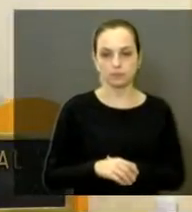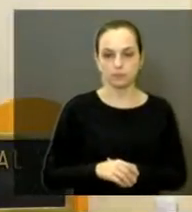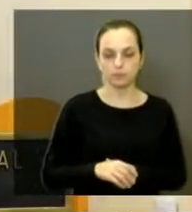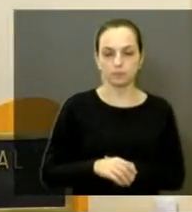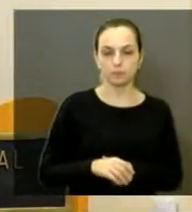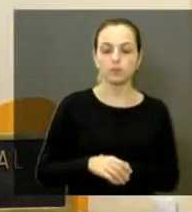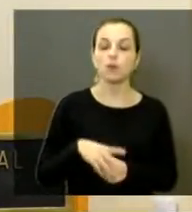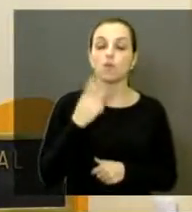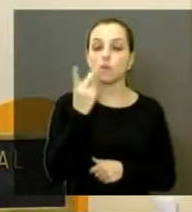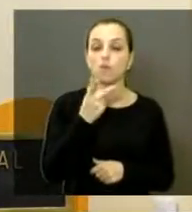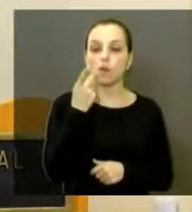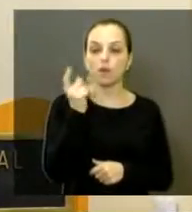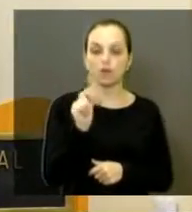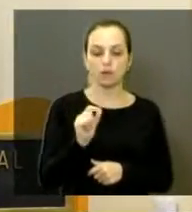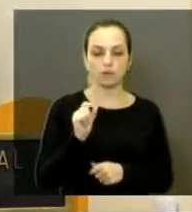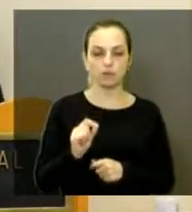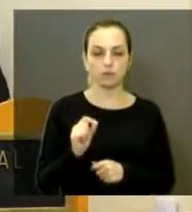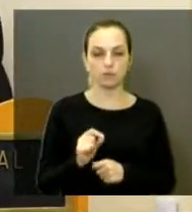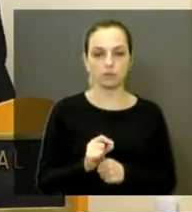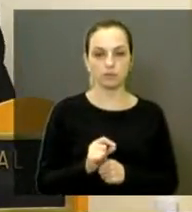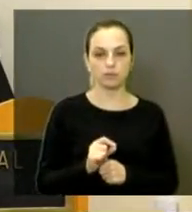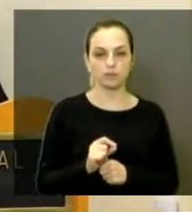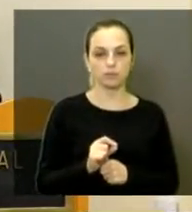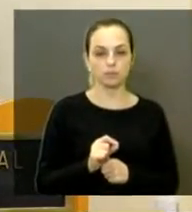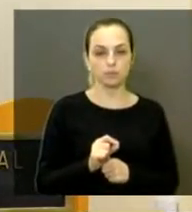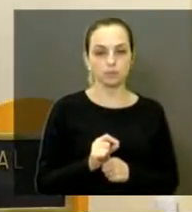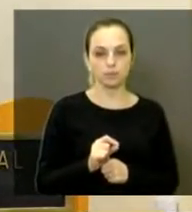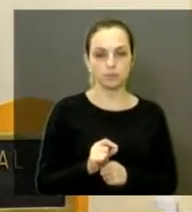Agora eu vou falar um pouco...